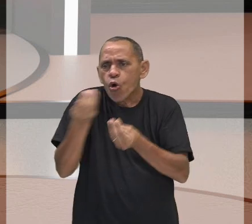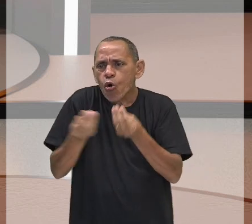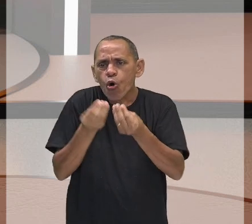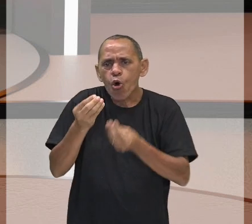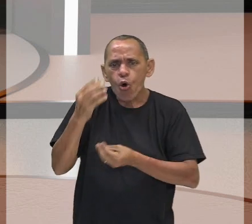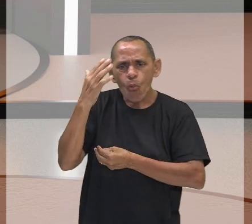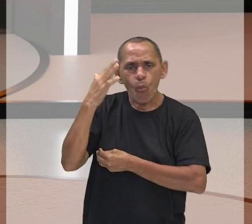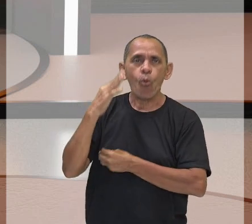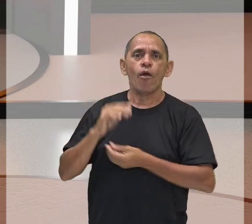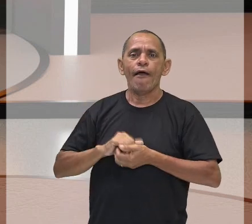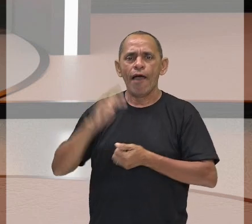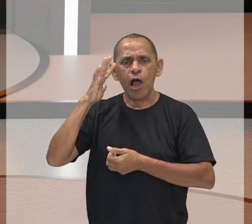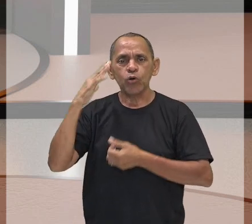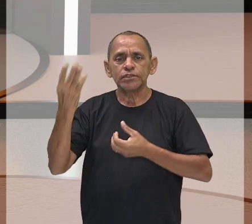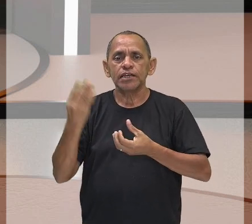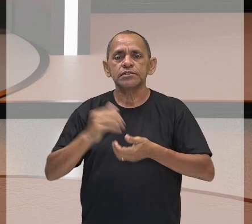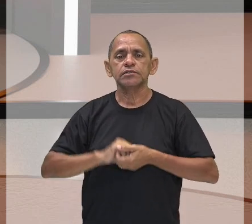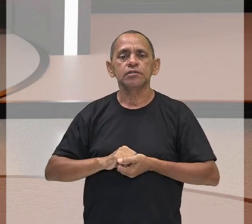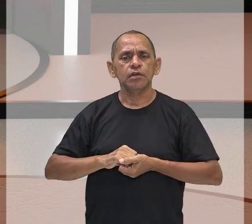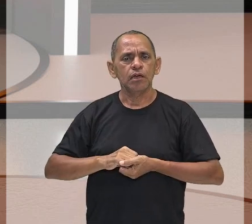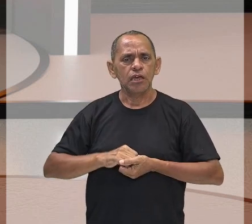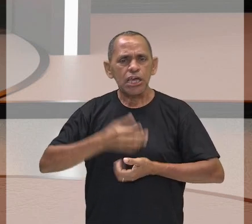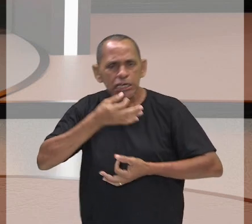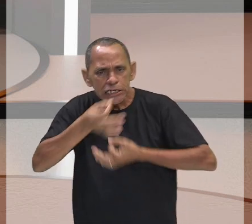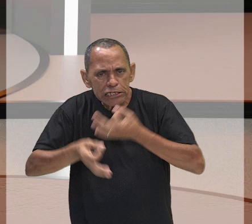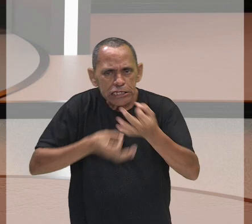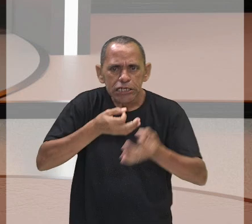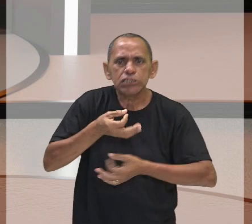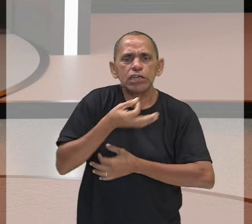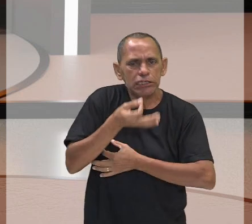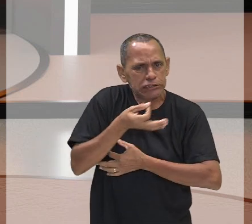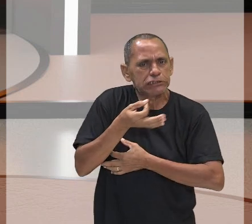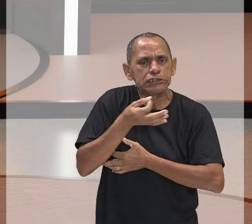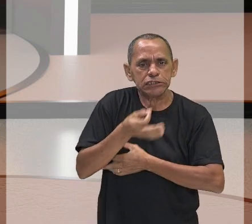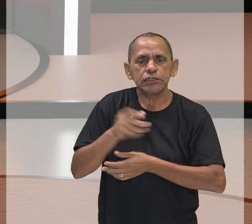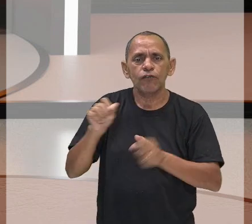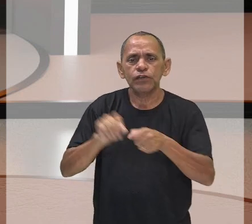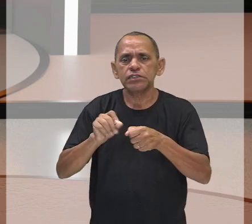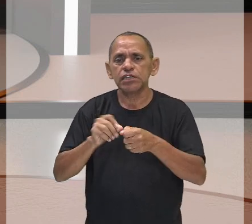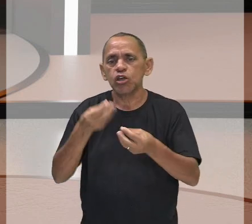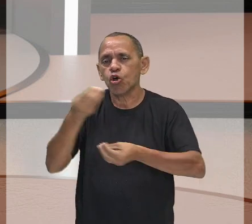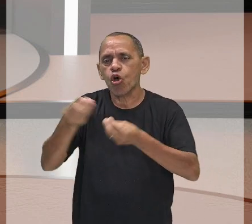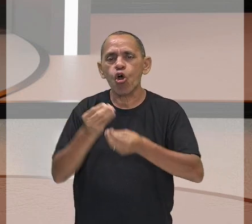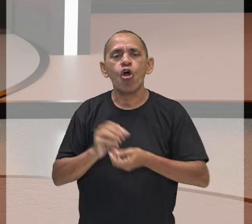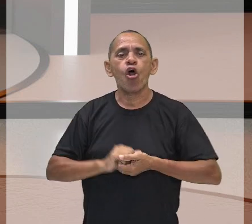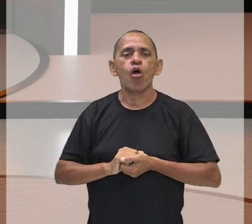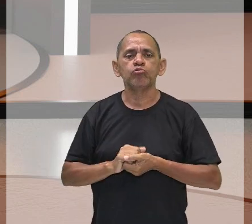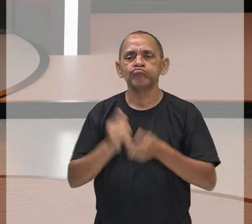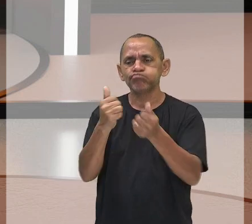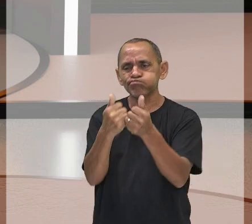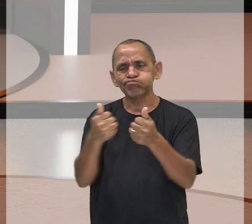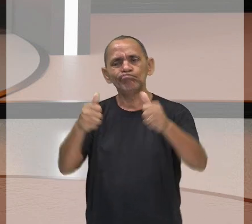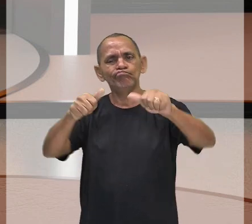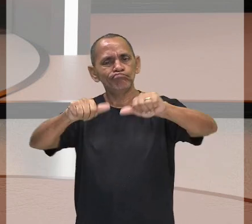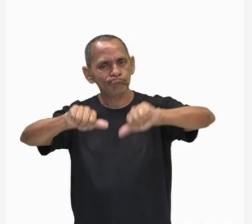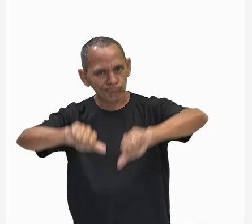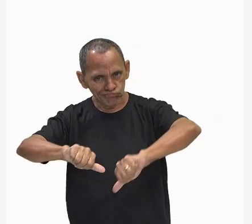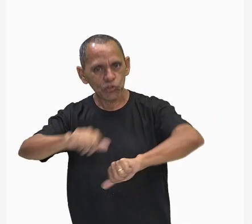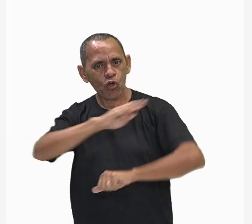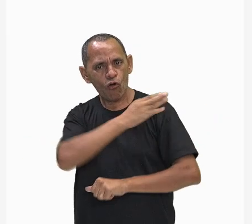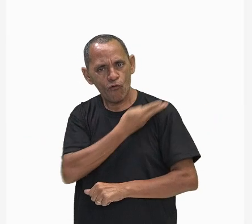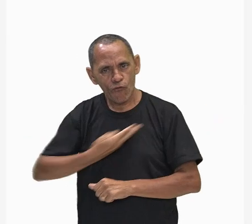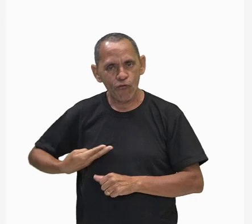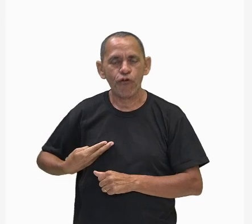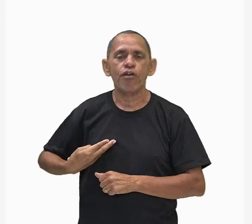muitos fizeram, que vai ser um dos motivos para agravar a crise do próprio governo de Dom Pedro I. Vamos